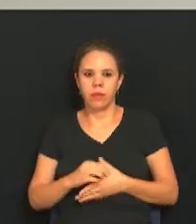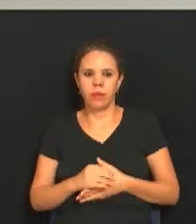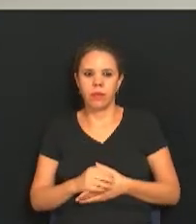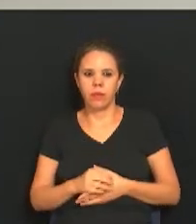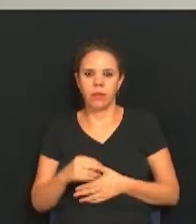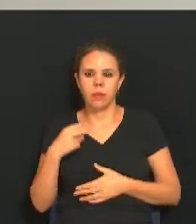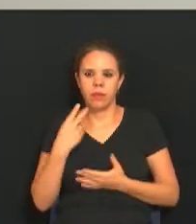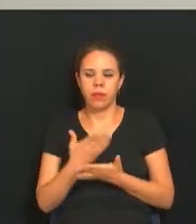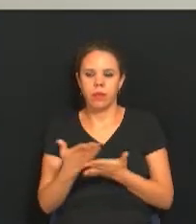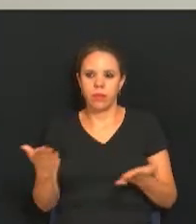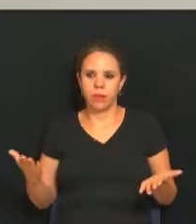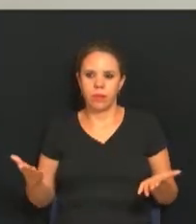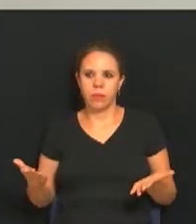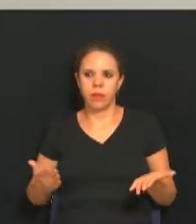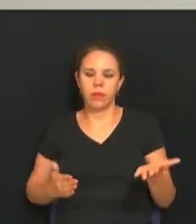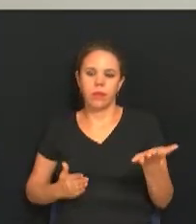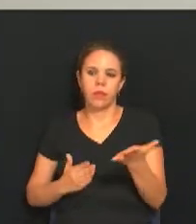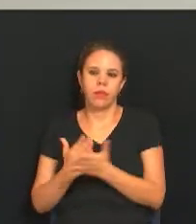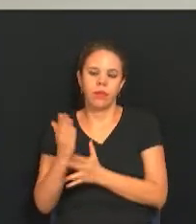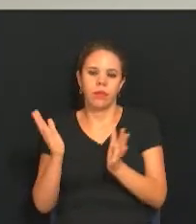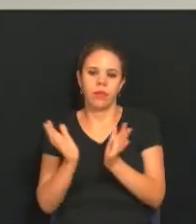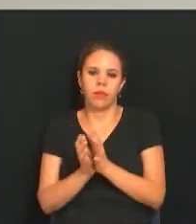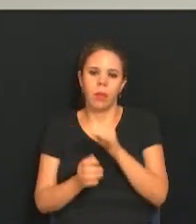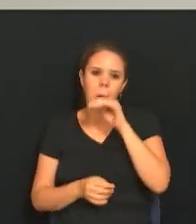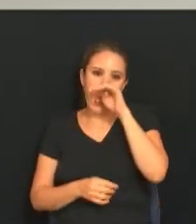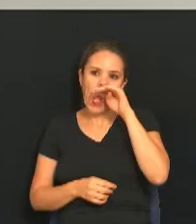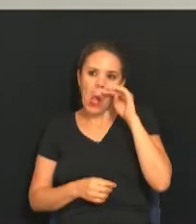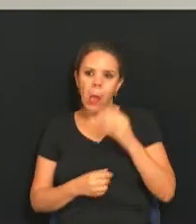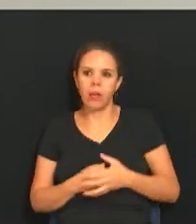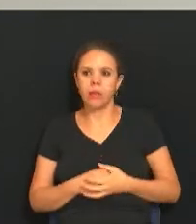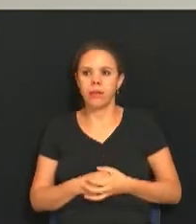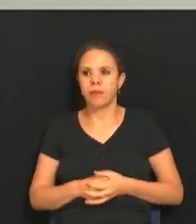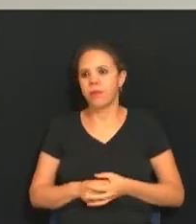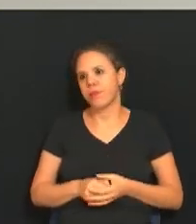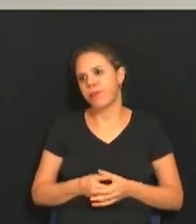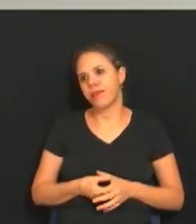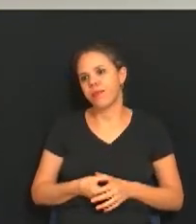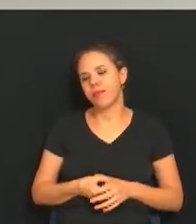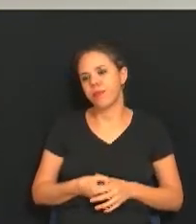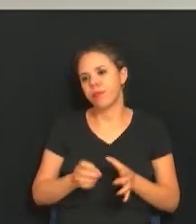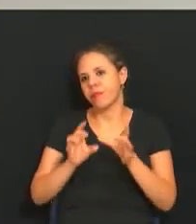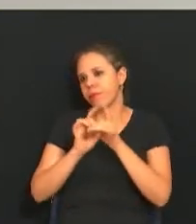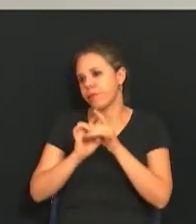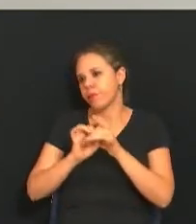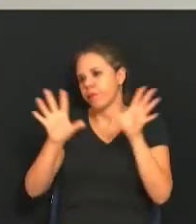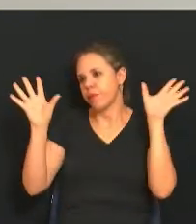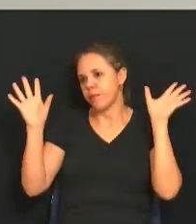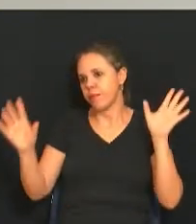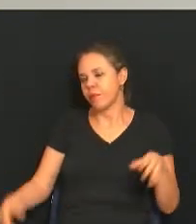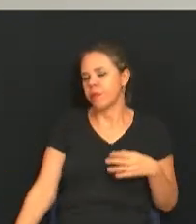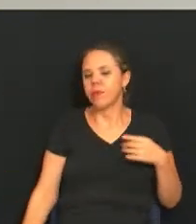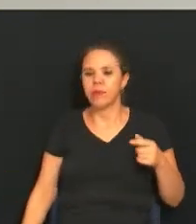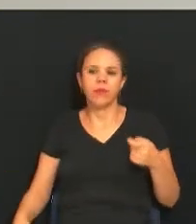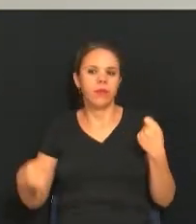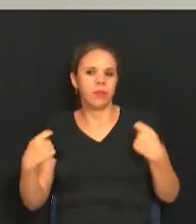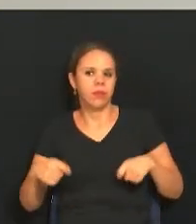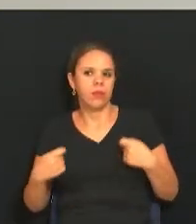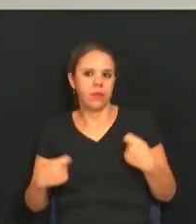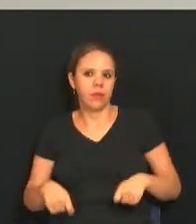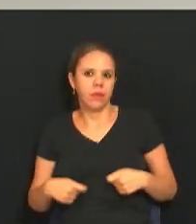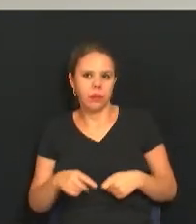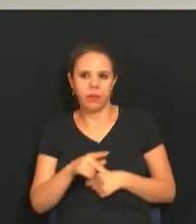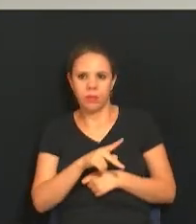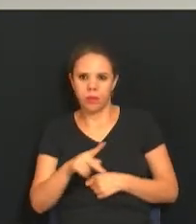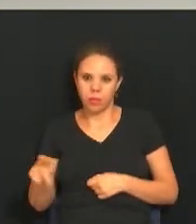vereadores que aprovaram essa comissão e à disposição para que precisar meu presidente